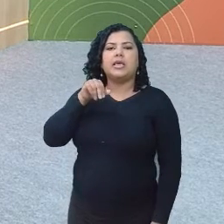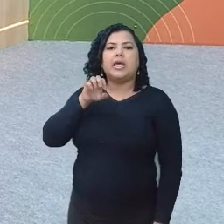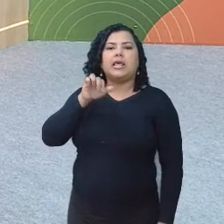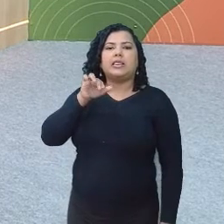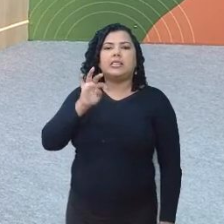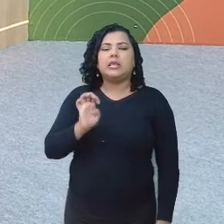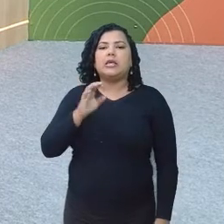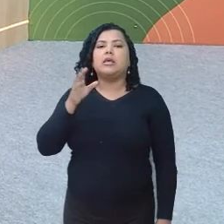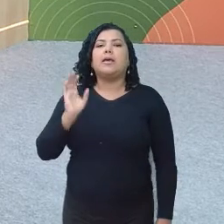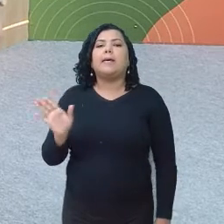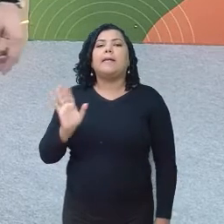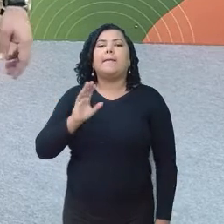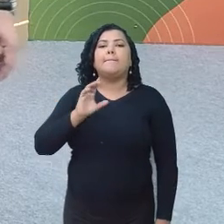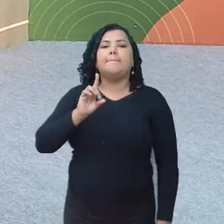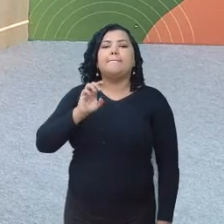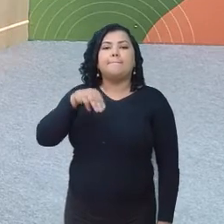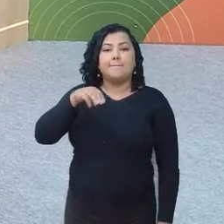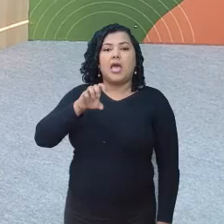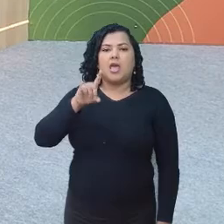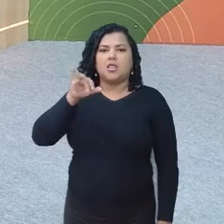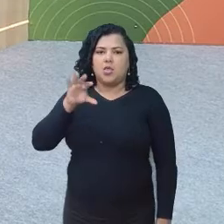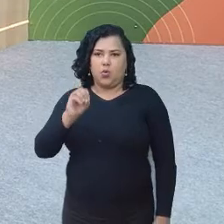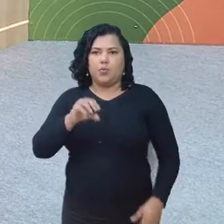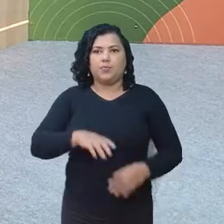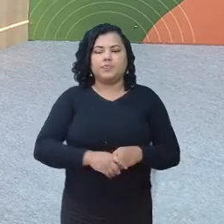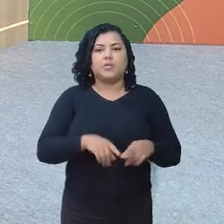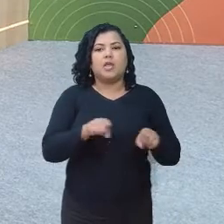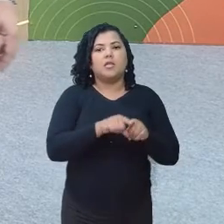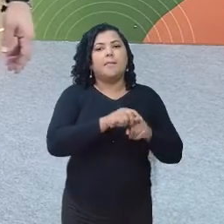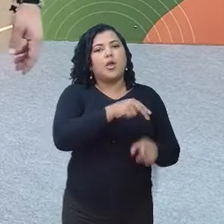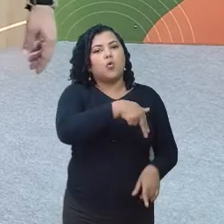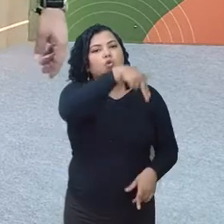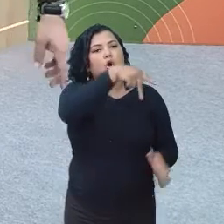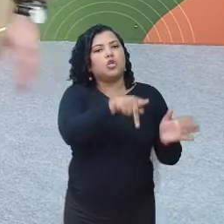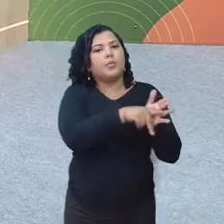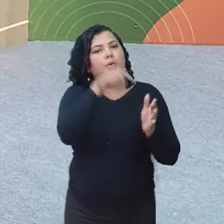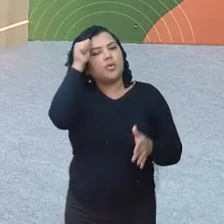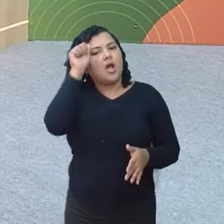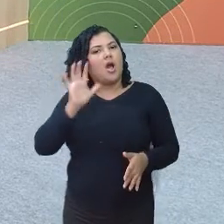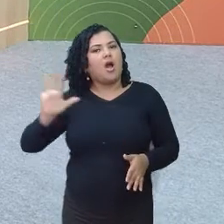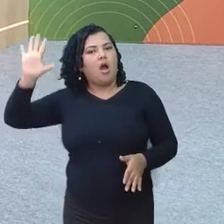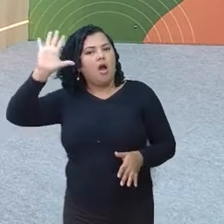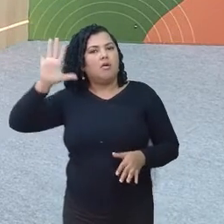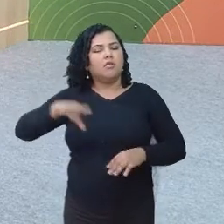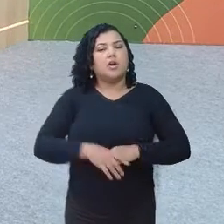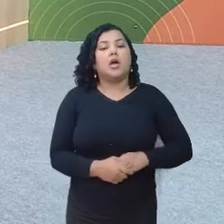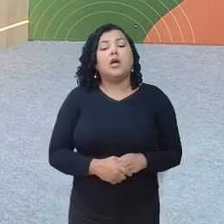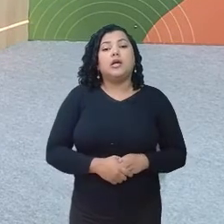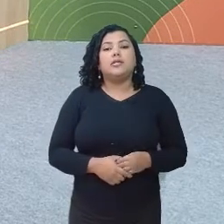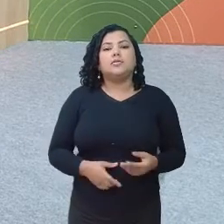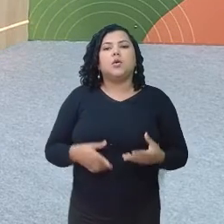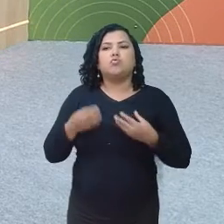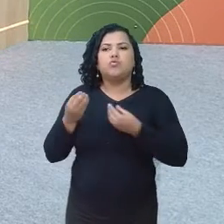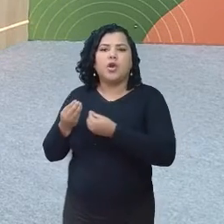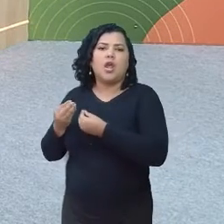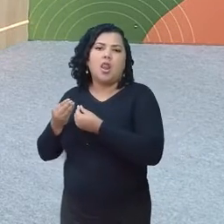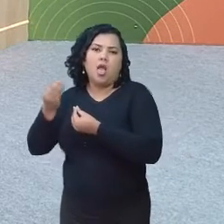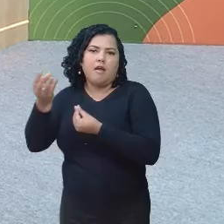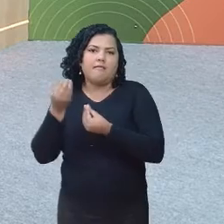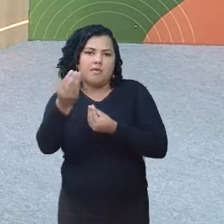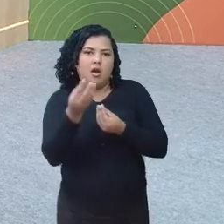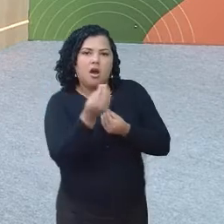da Espanha, certo? Ali, ó, para o norte, né, da África. Então, eles importaram, né, na